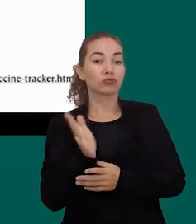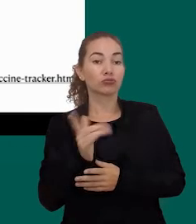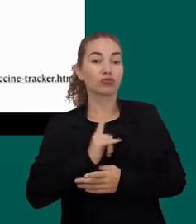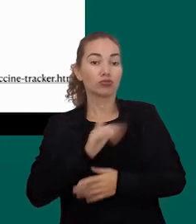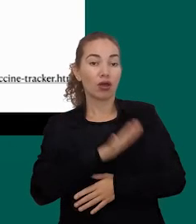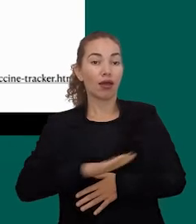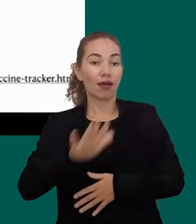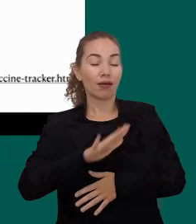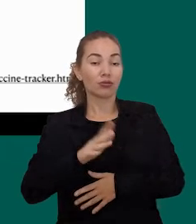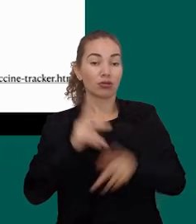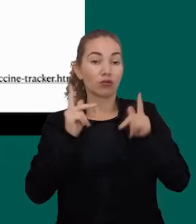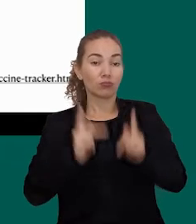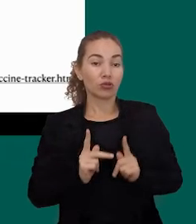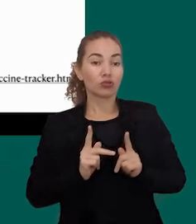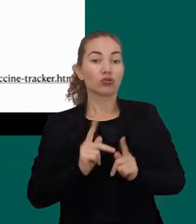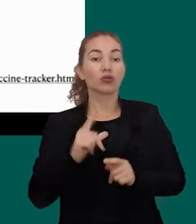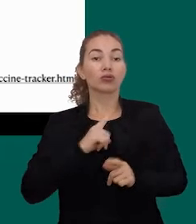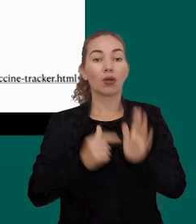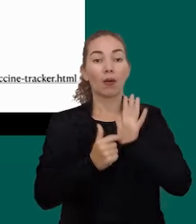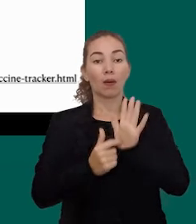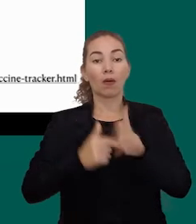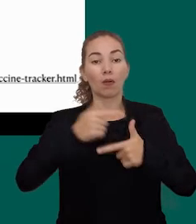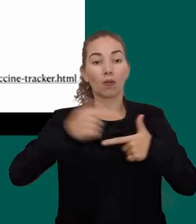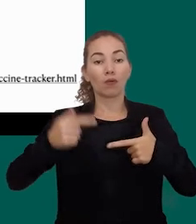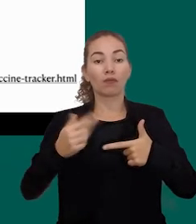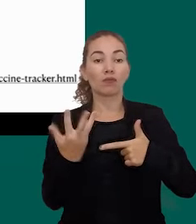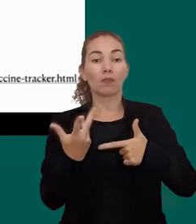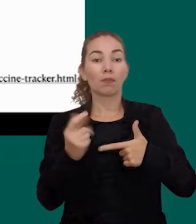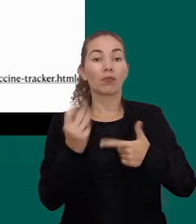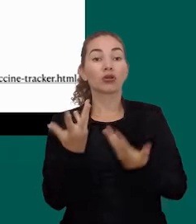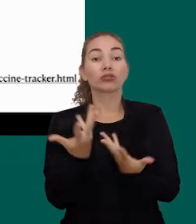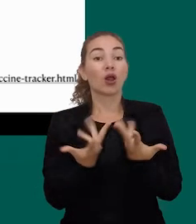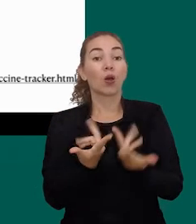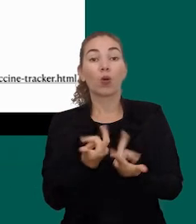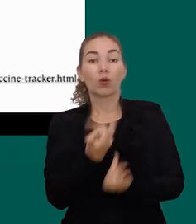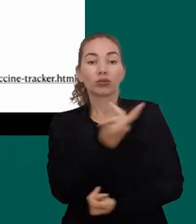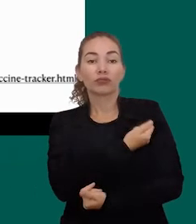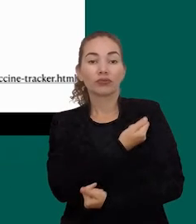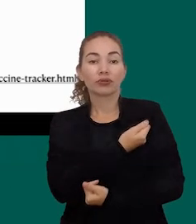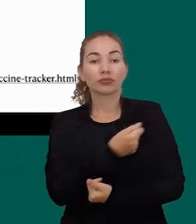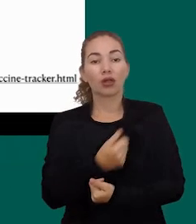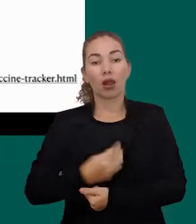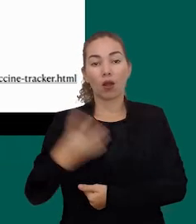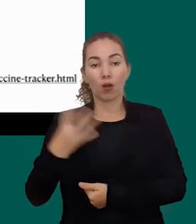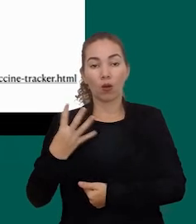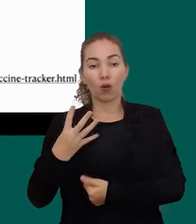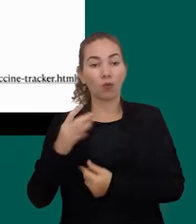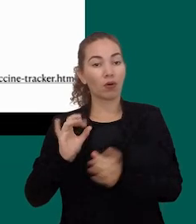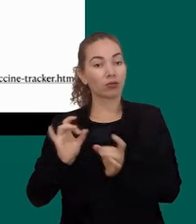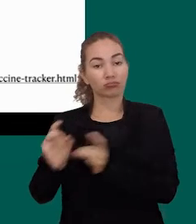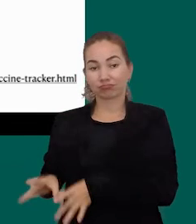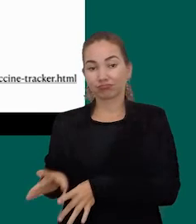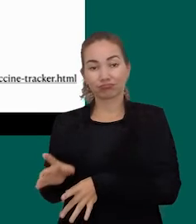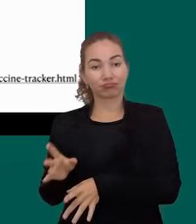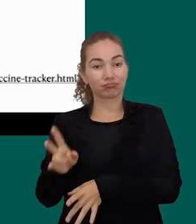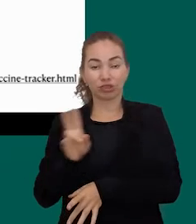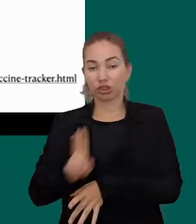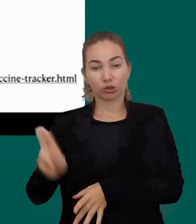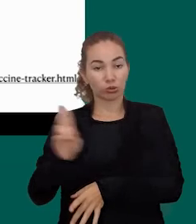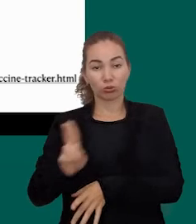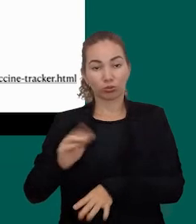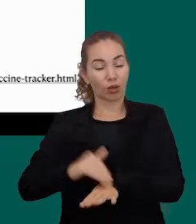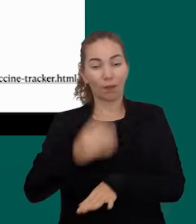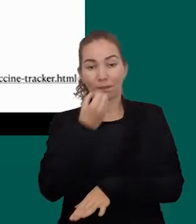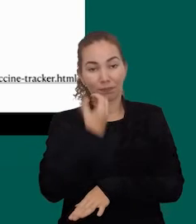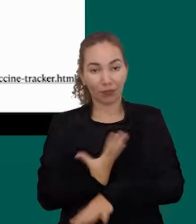Ensaios com seres humanos, e aqui um gráfico que mostra justamente quantas vacinas a gente tem em cada fase. 4 foram abandonadas, porque considerou-se que não